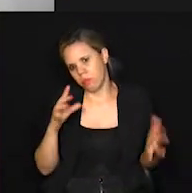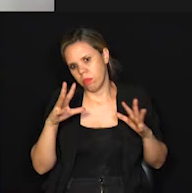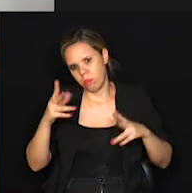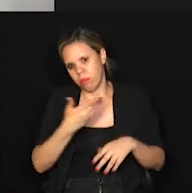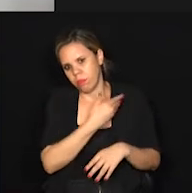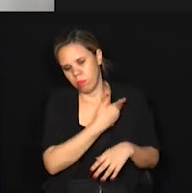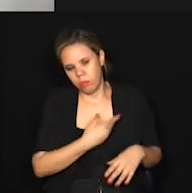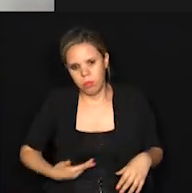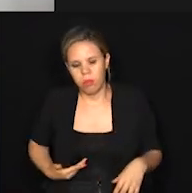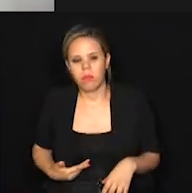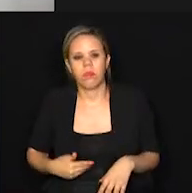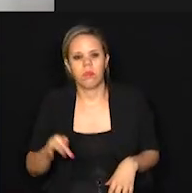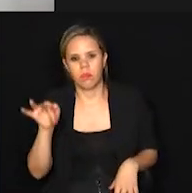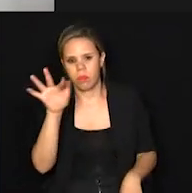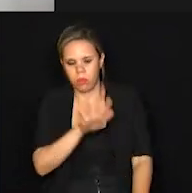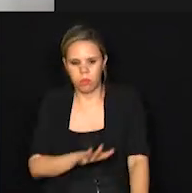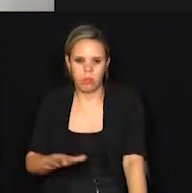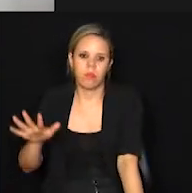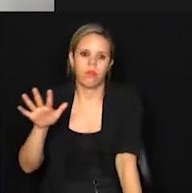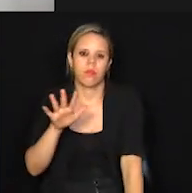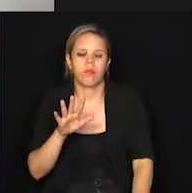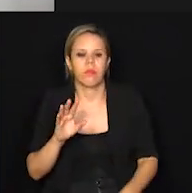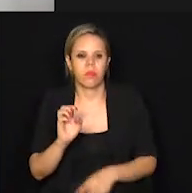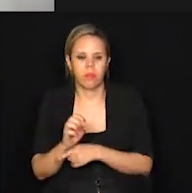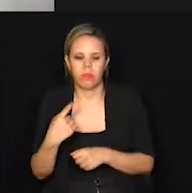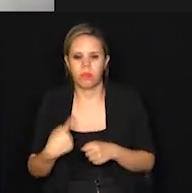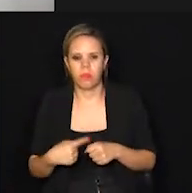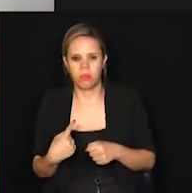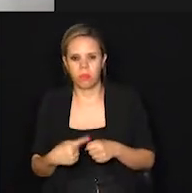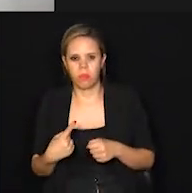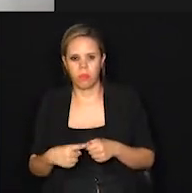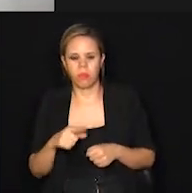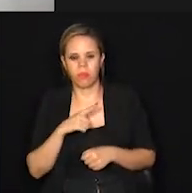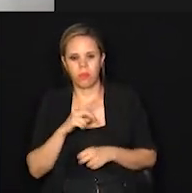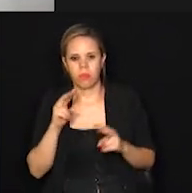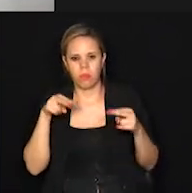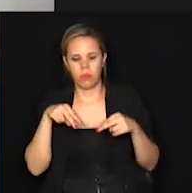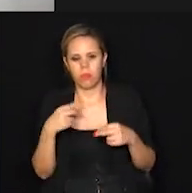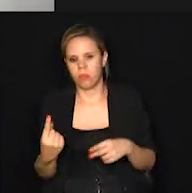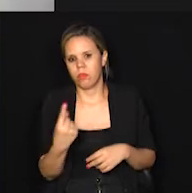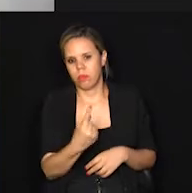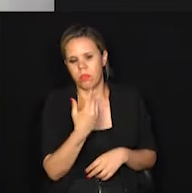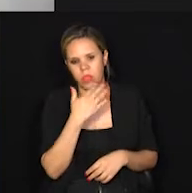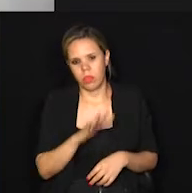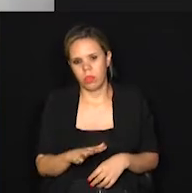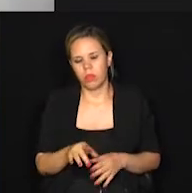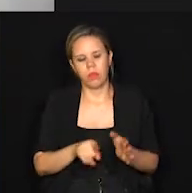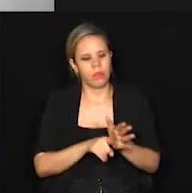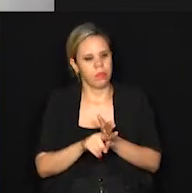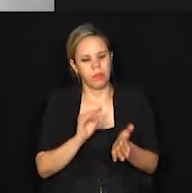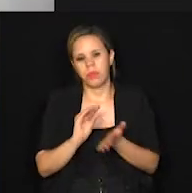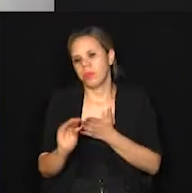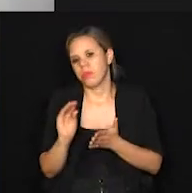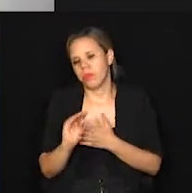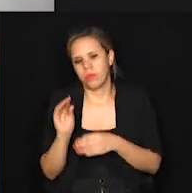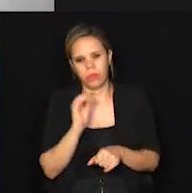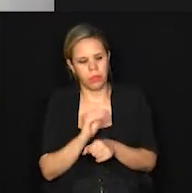governos, federal, estadual e municipal, ter olhado para cada criança, ter investido